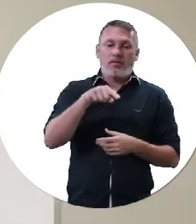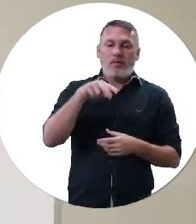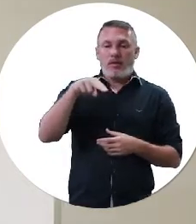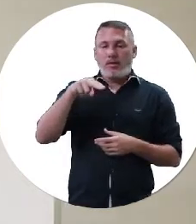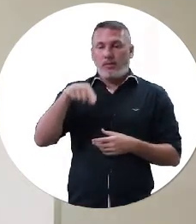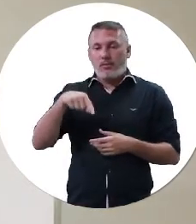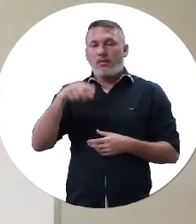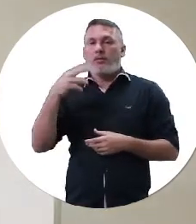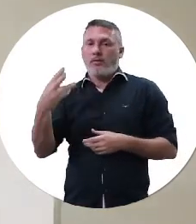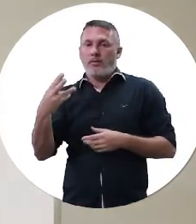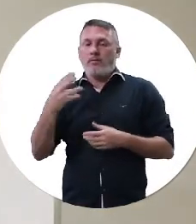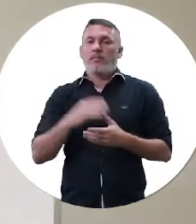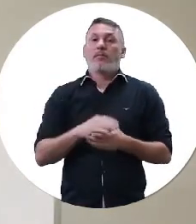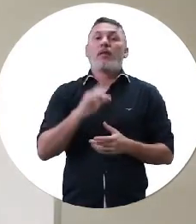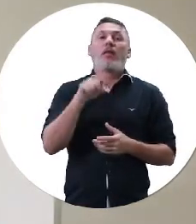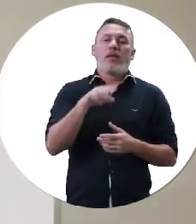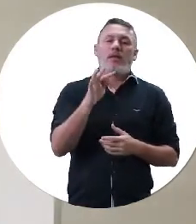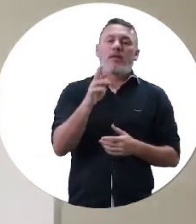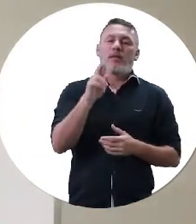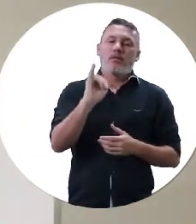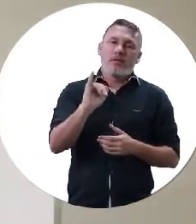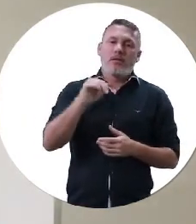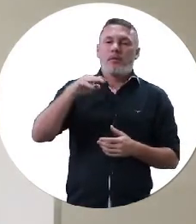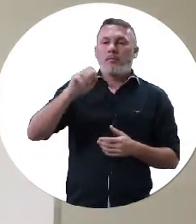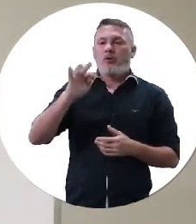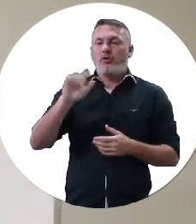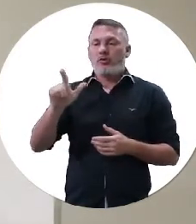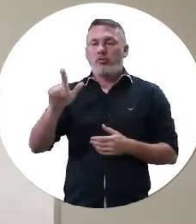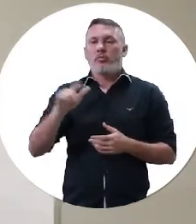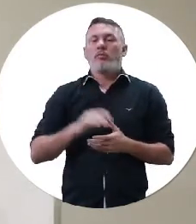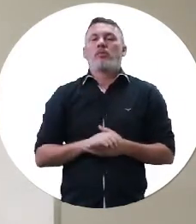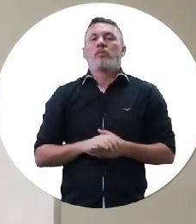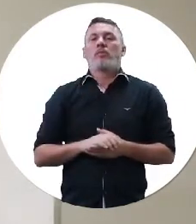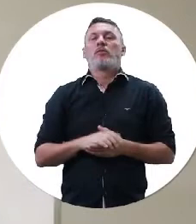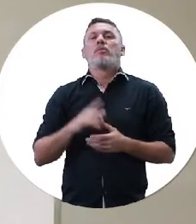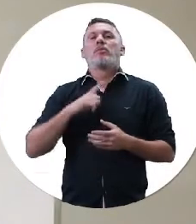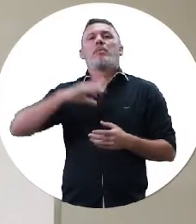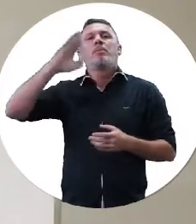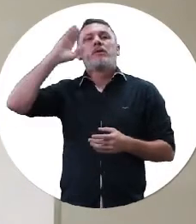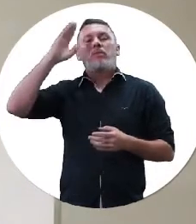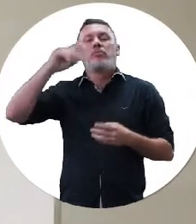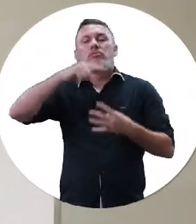Somente ligação simples, an. Terminação de hidrocarboneto, O.